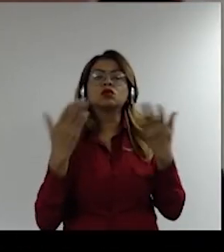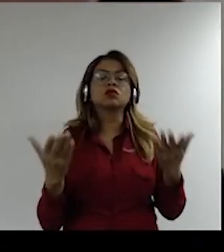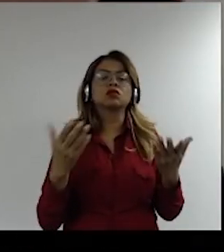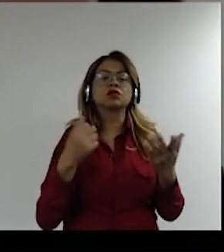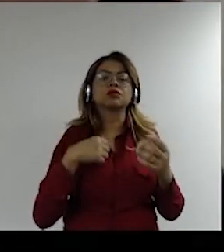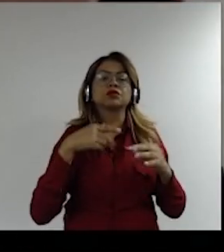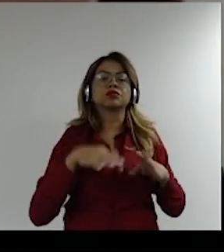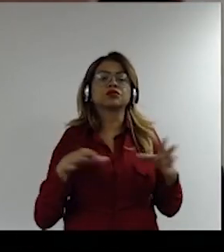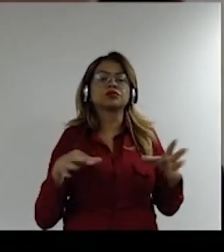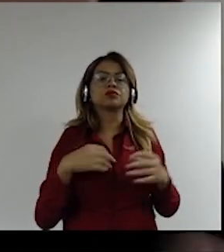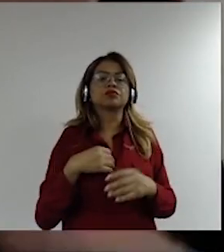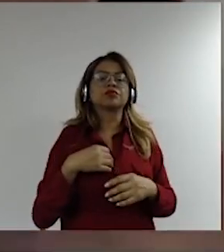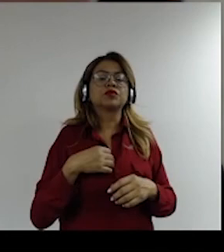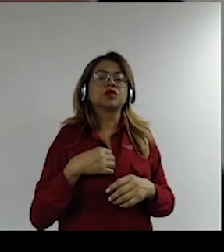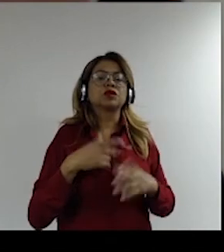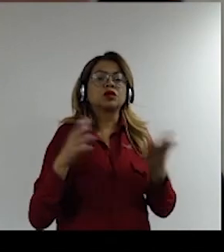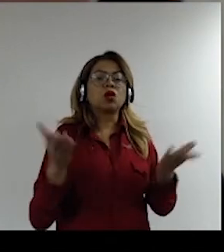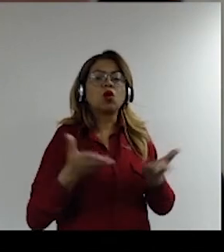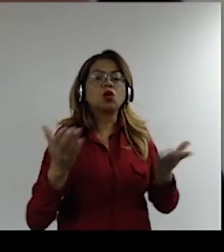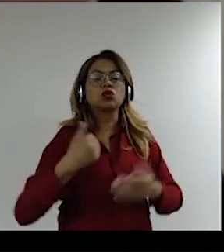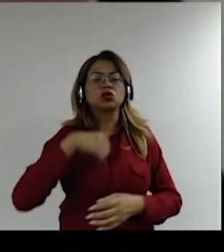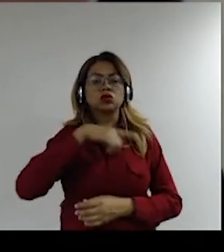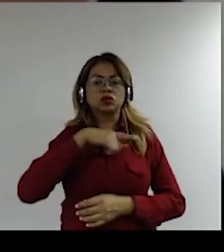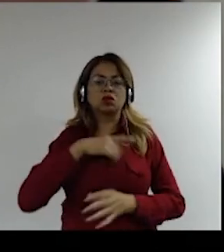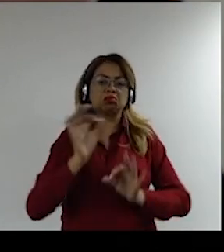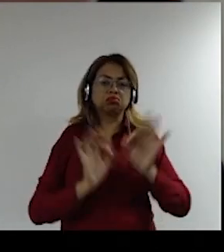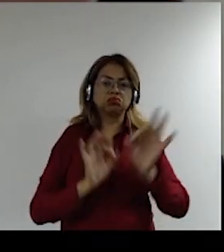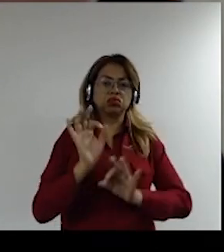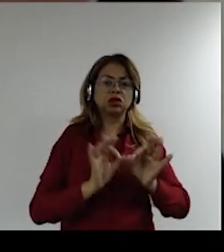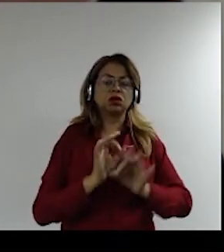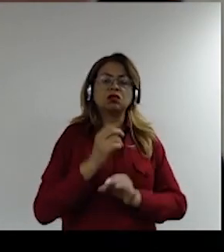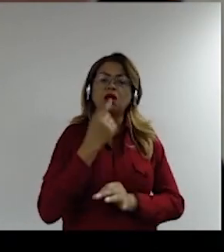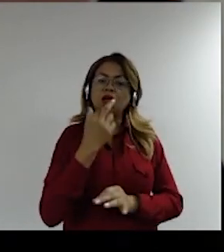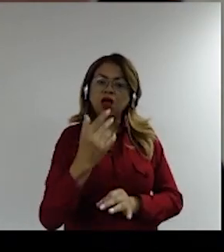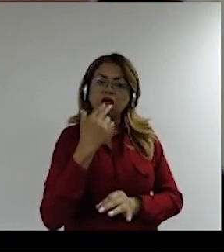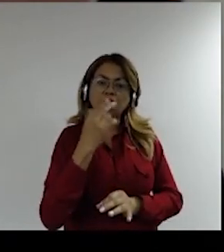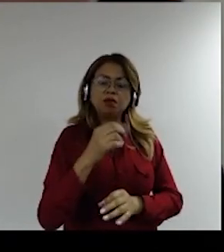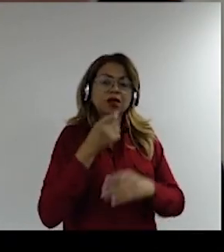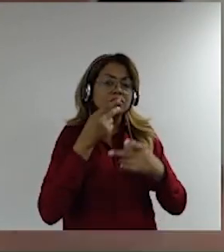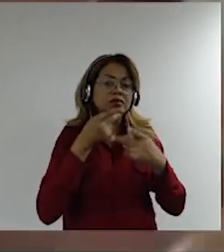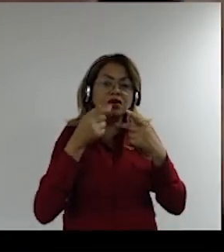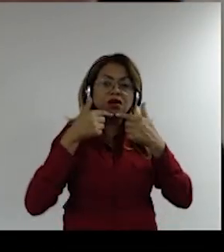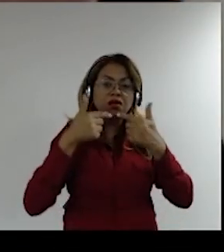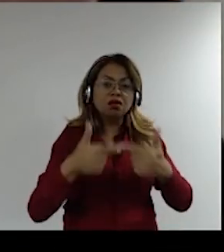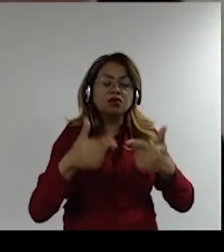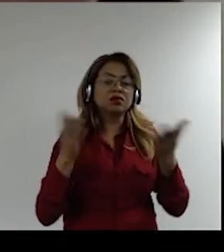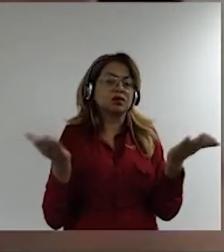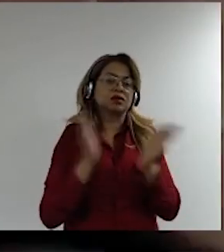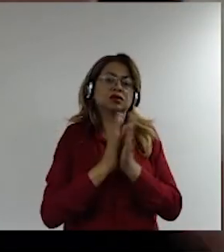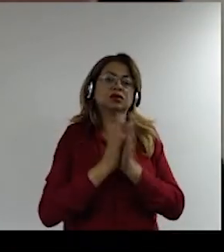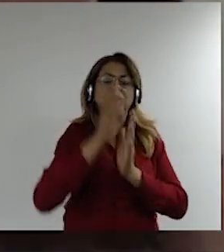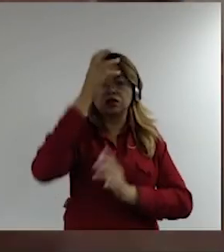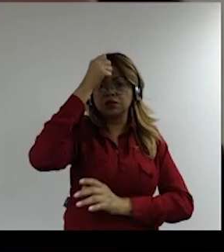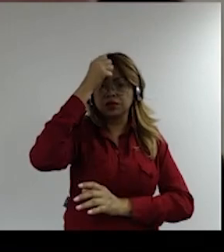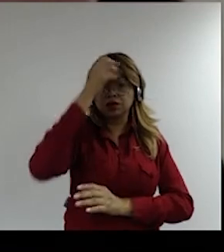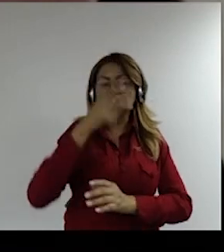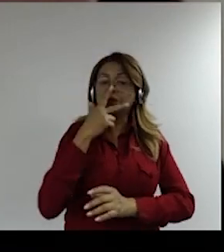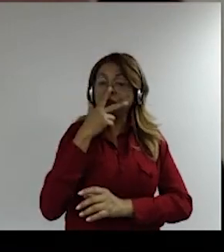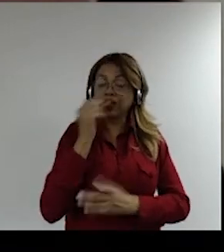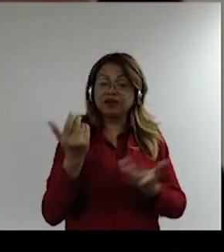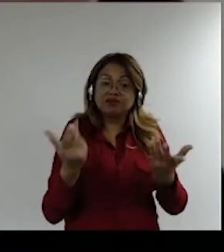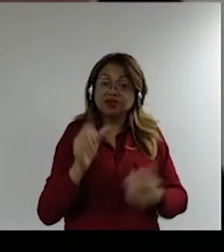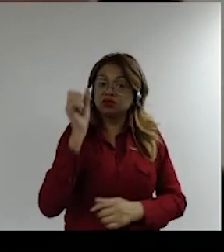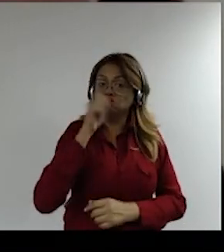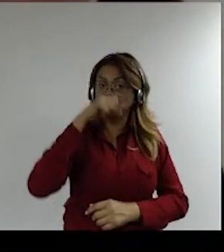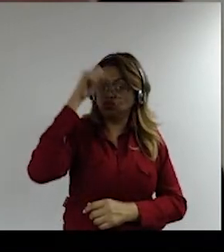grande ferramenta que nós utilizamos? É a oratória. Né? E esse aprendizado deixa a desejar, eu acho que